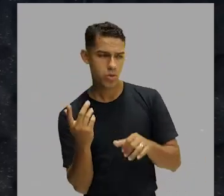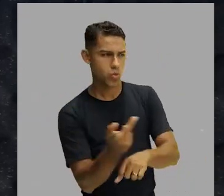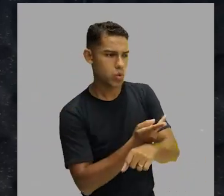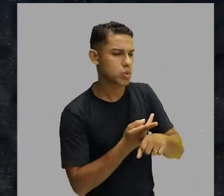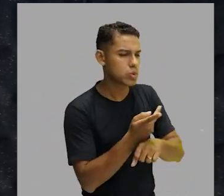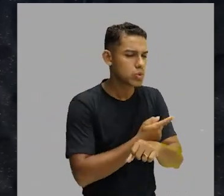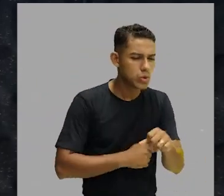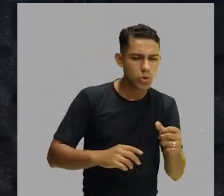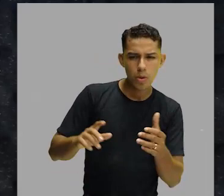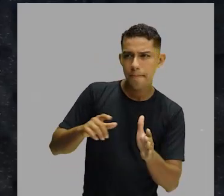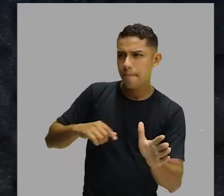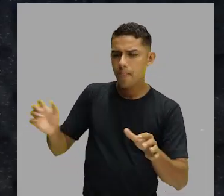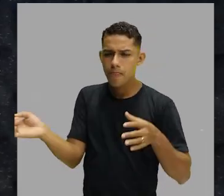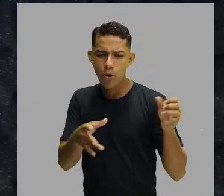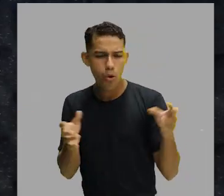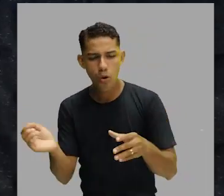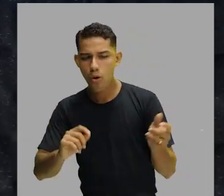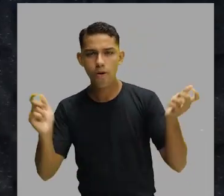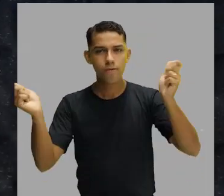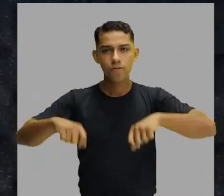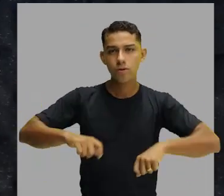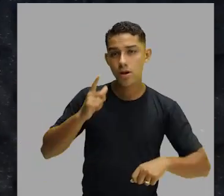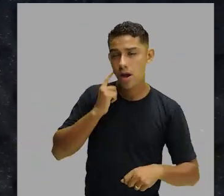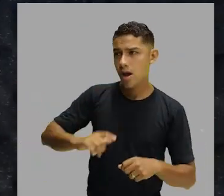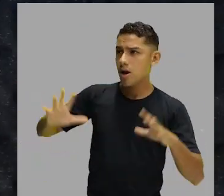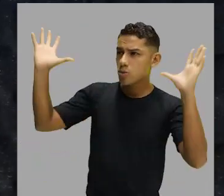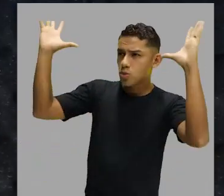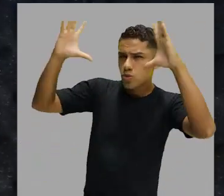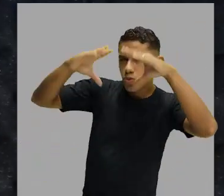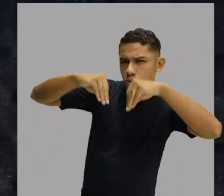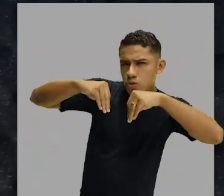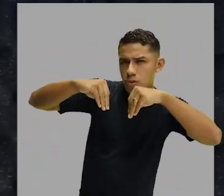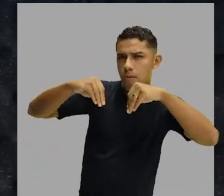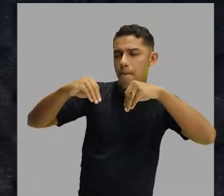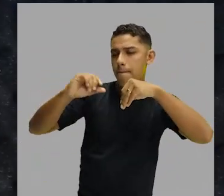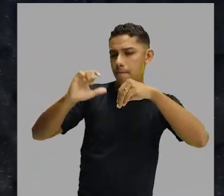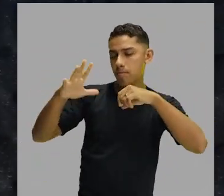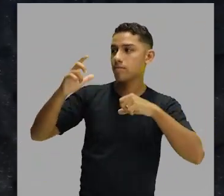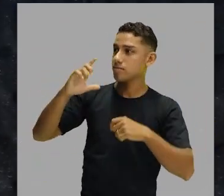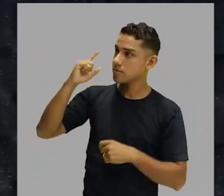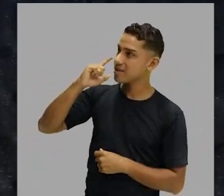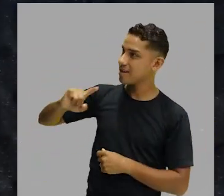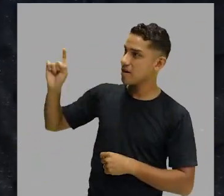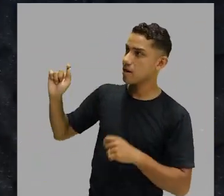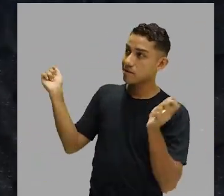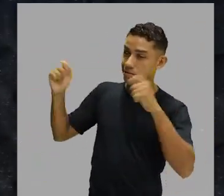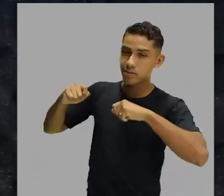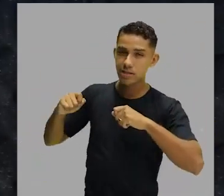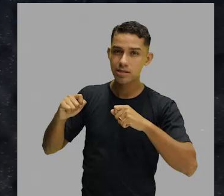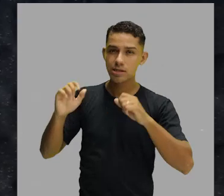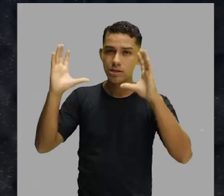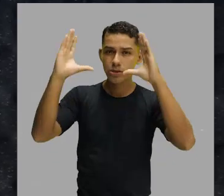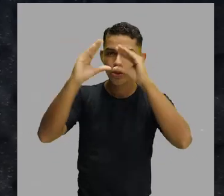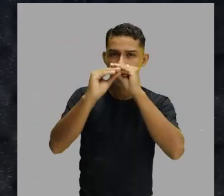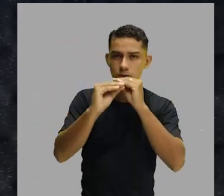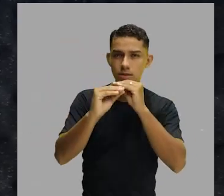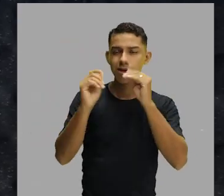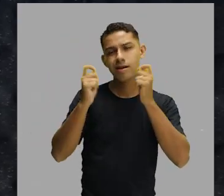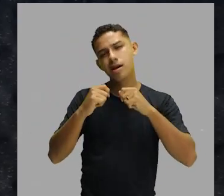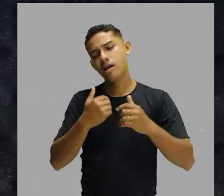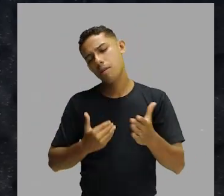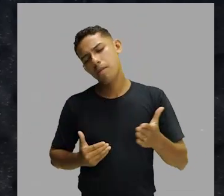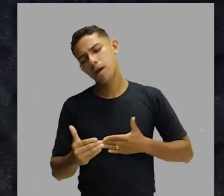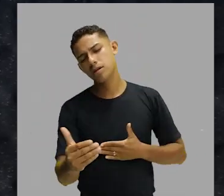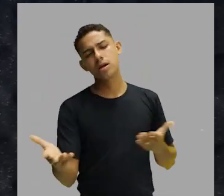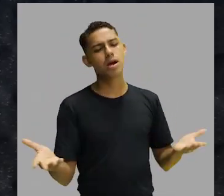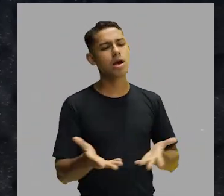descobrir novas coisas, até então obscuras, essa idade das trevas tem que passar. A partir de agora, eu tenho